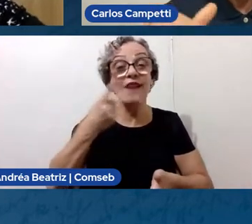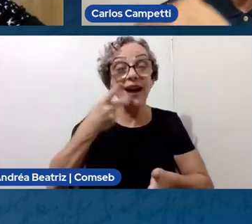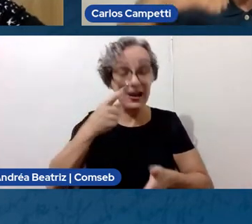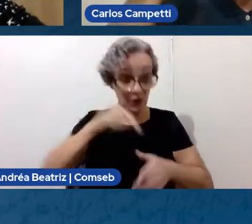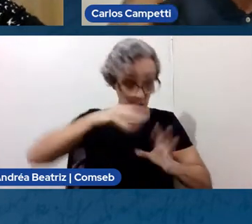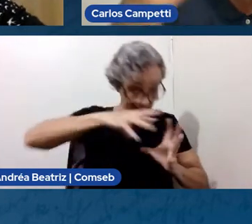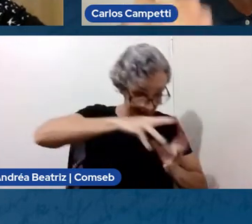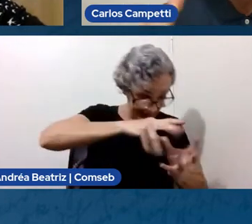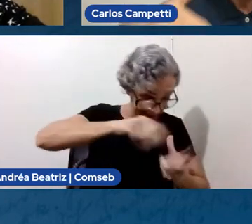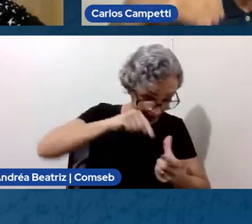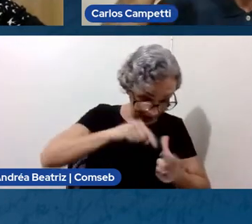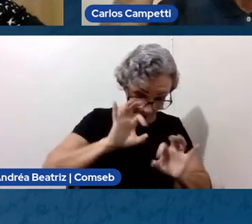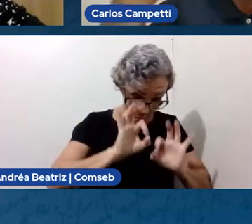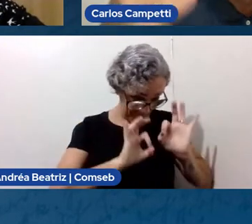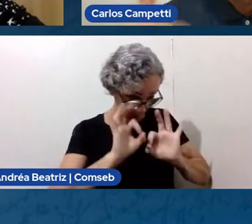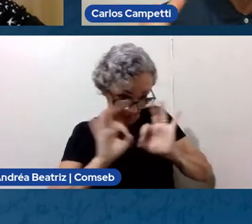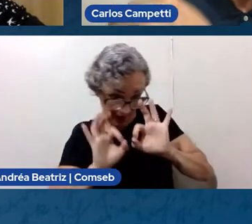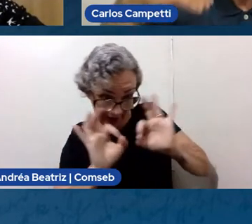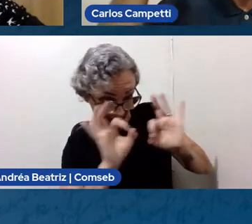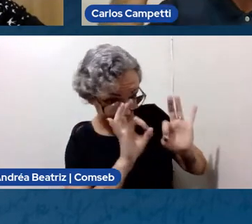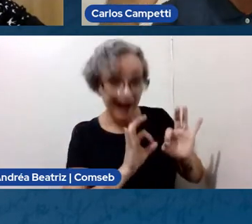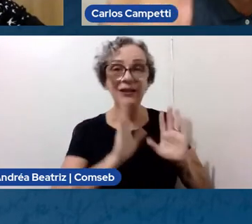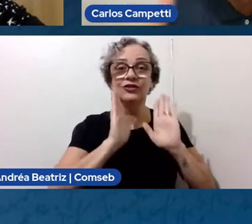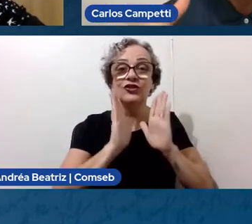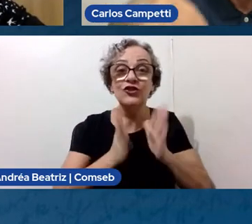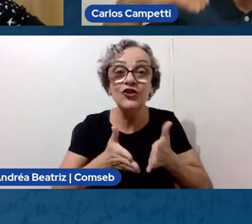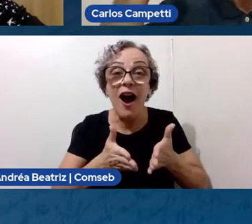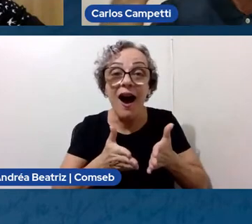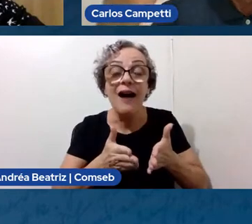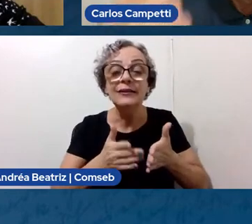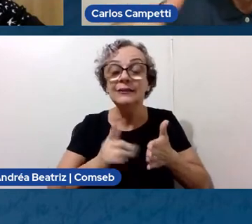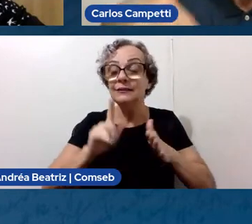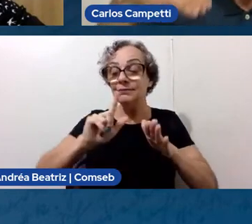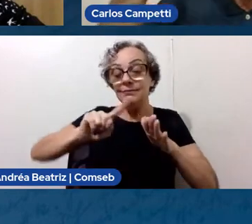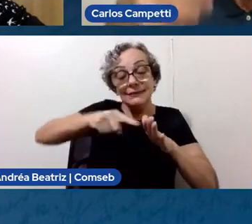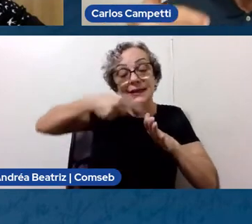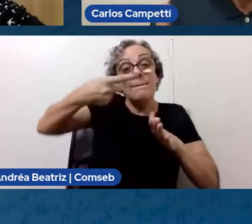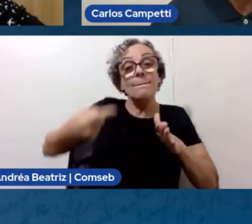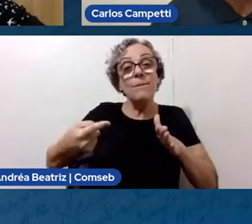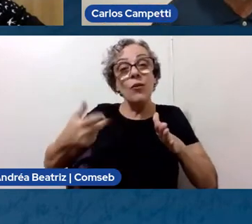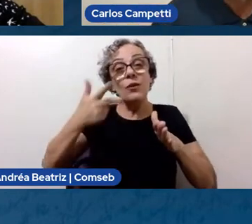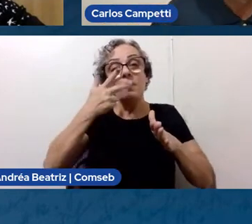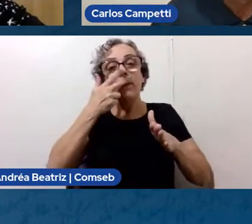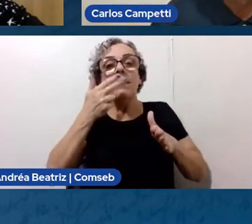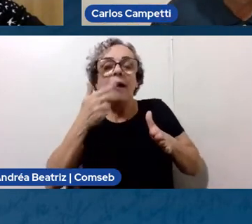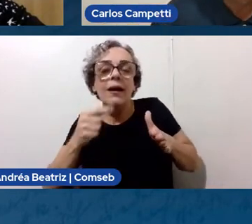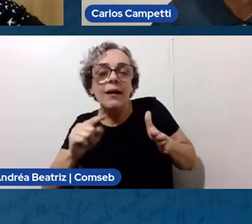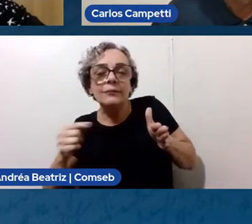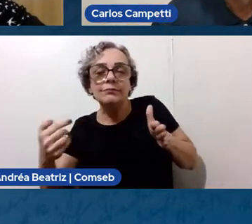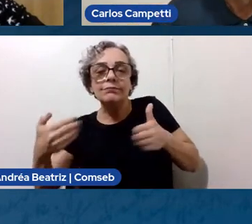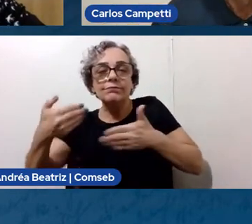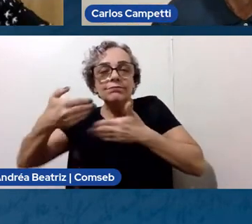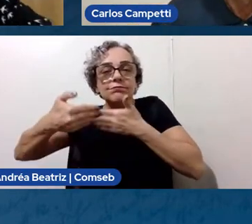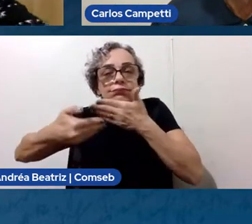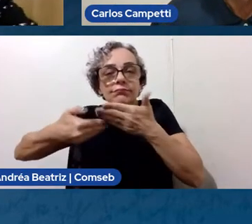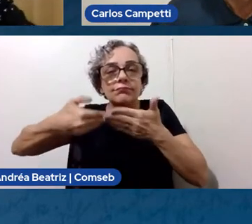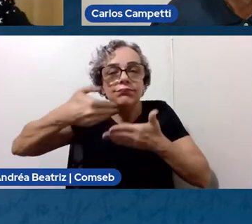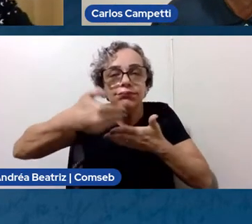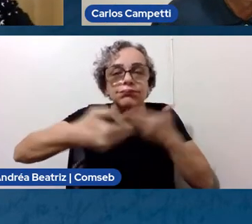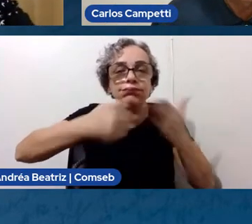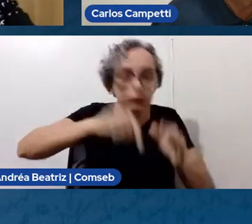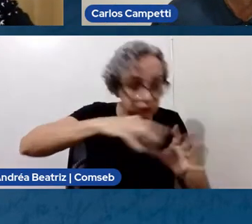preparada, tudo foi se dando, não é, sucessivamente, e quando a Terra estava preparada,